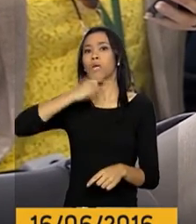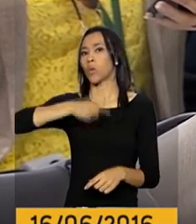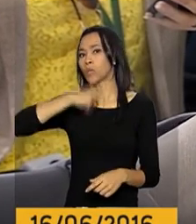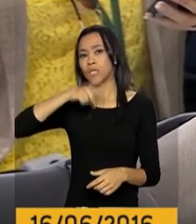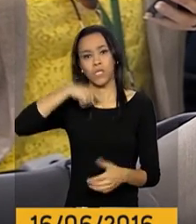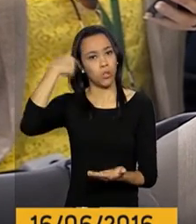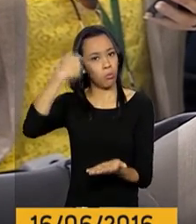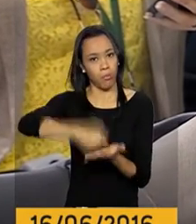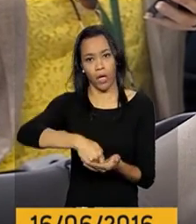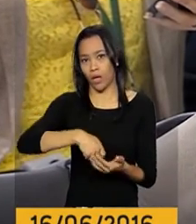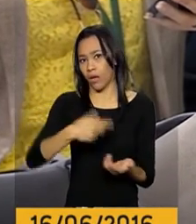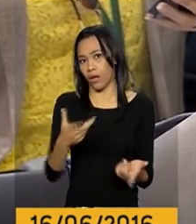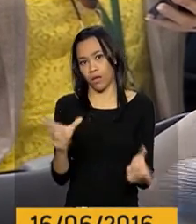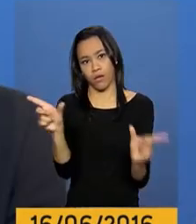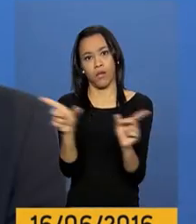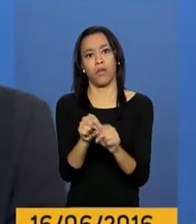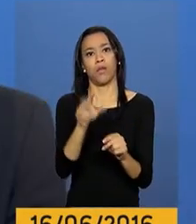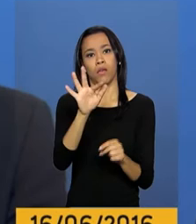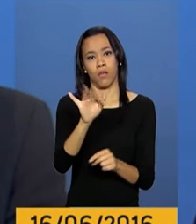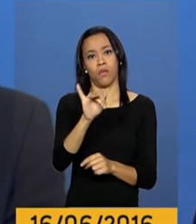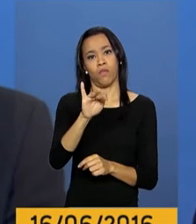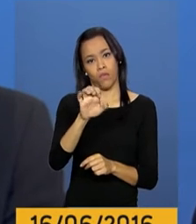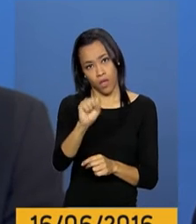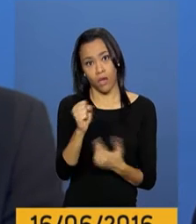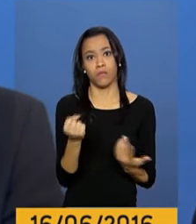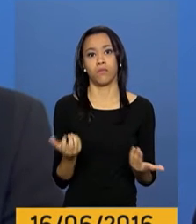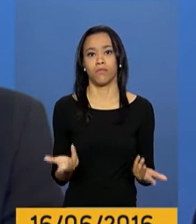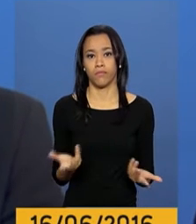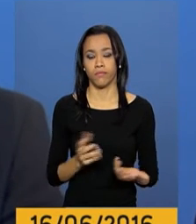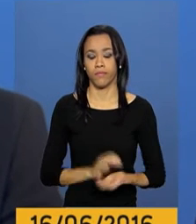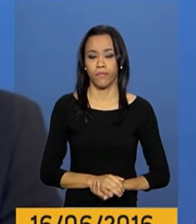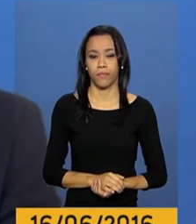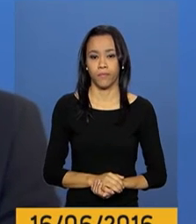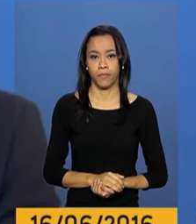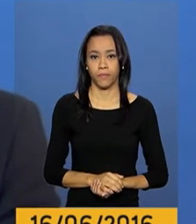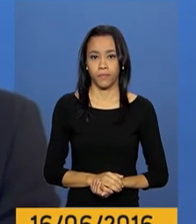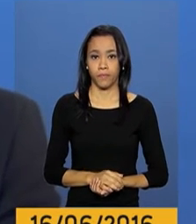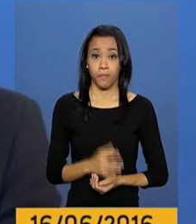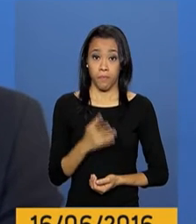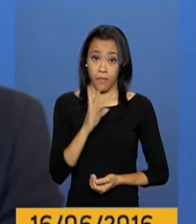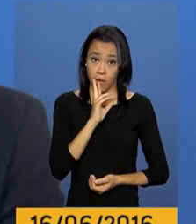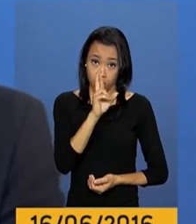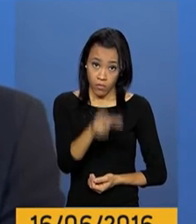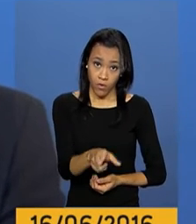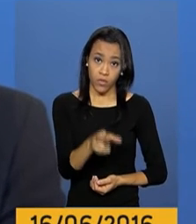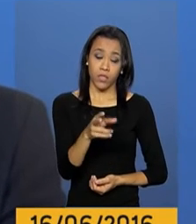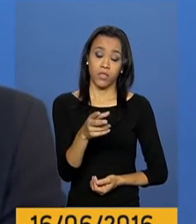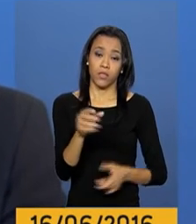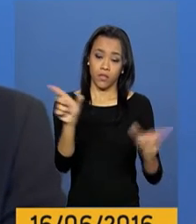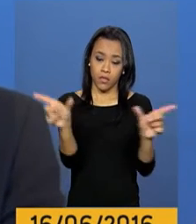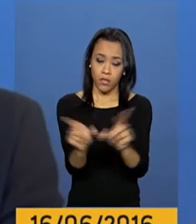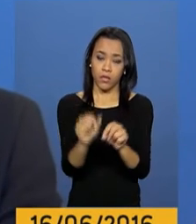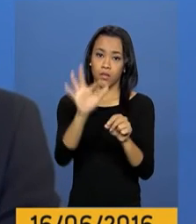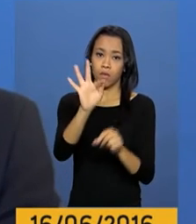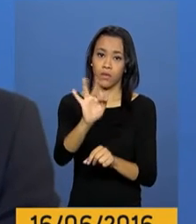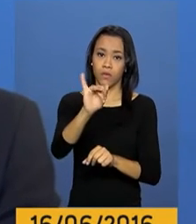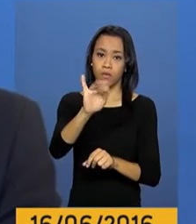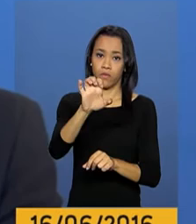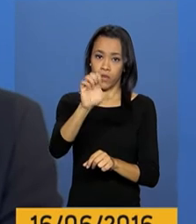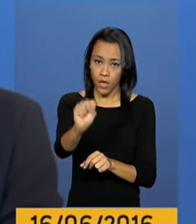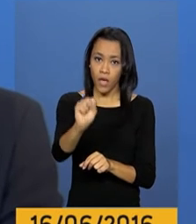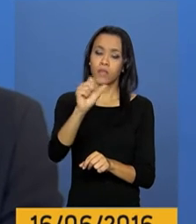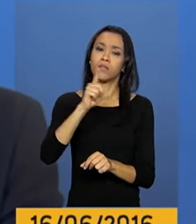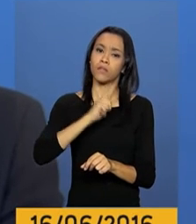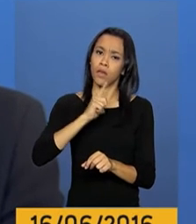o FIES, ministro. Romualdo, o FIES ele tem a sua administração